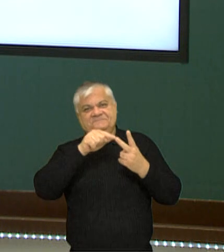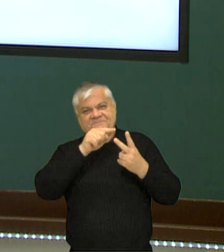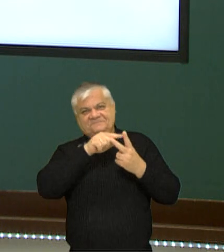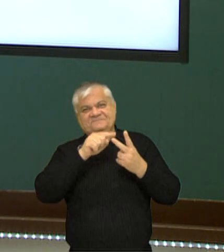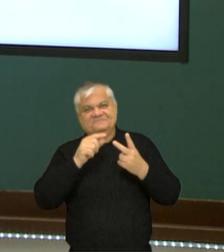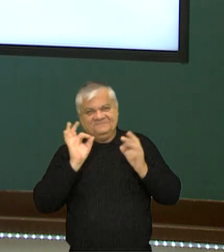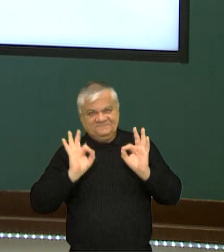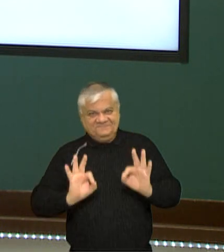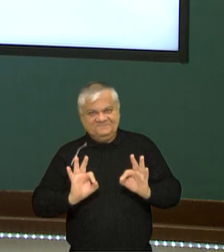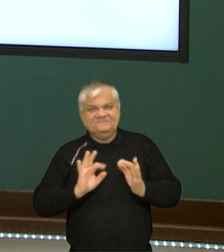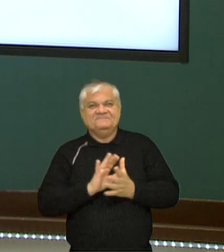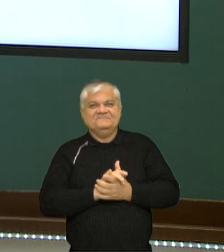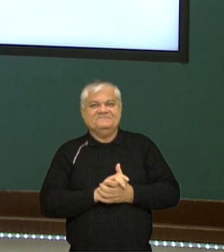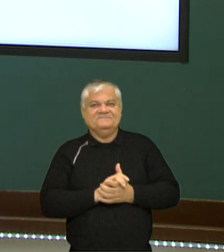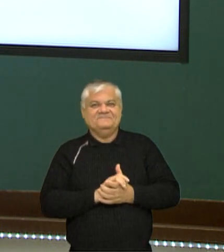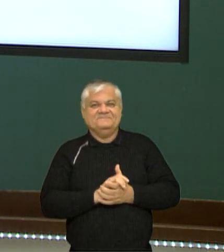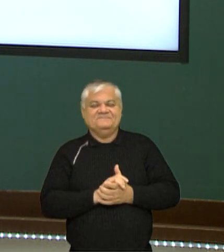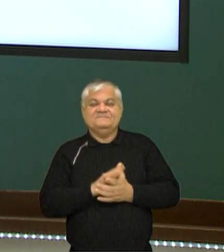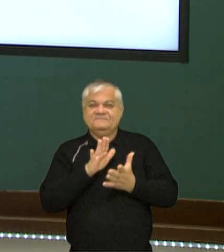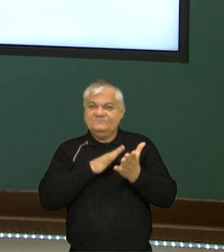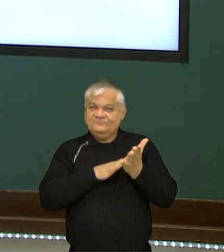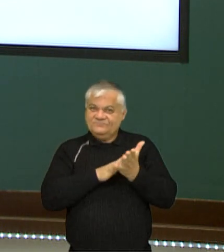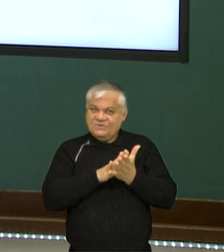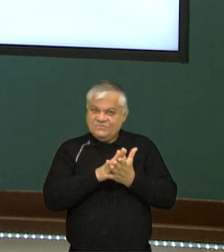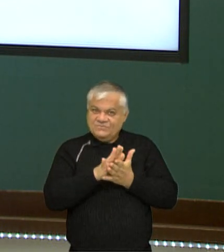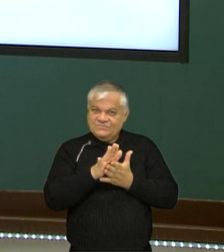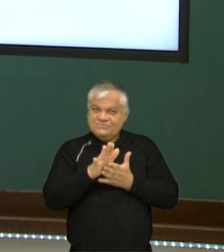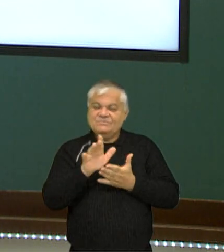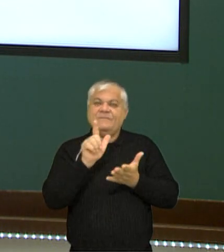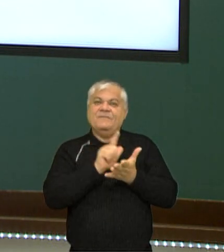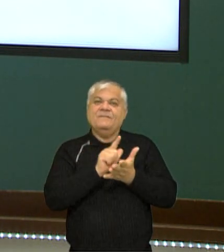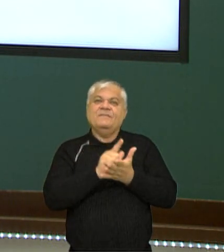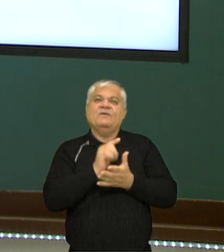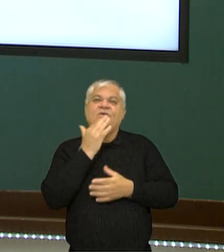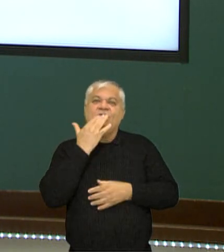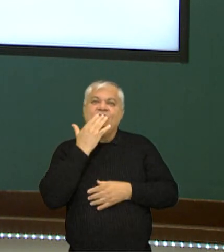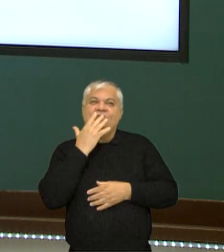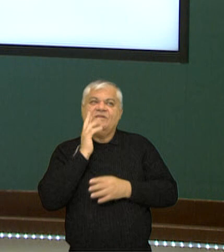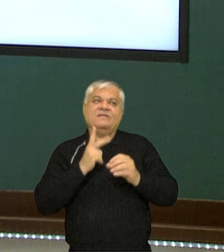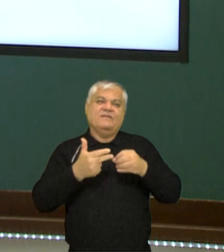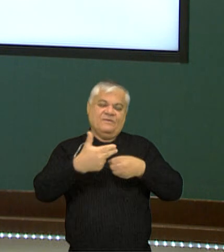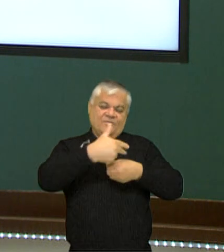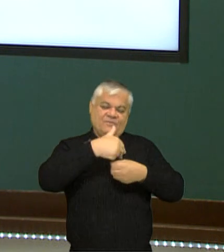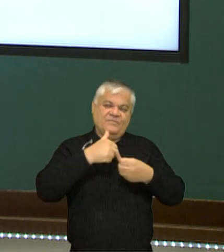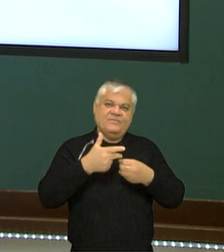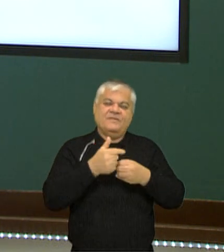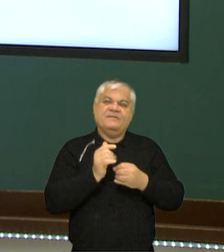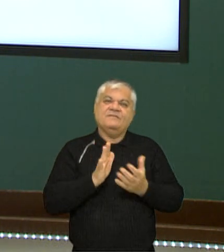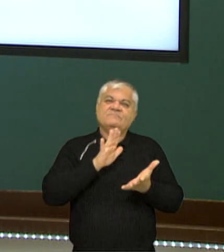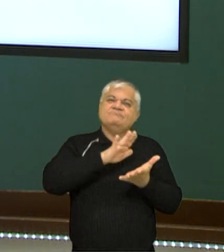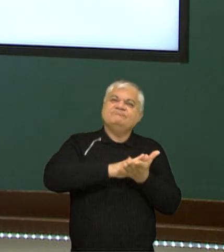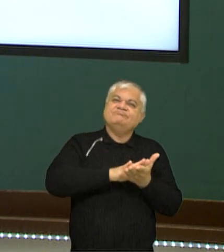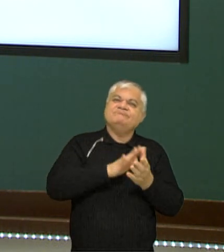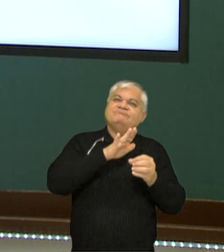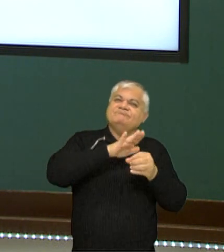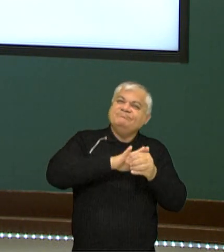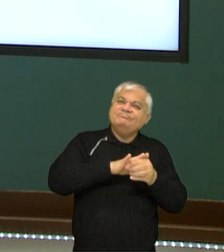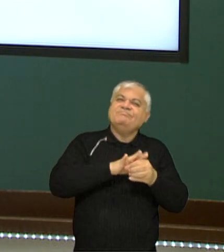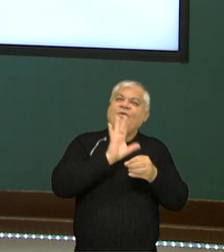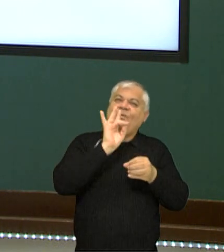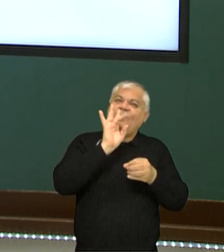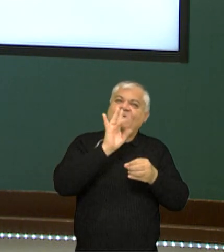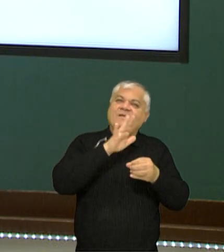branca, certo? Então eu imprimi em papel colorido, recortei e colei no